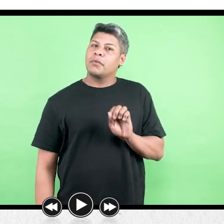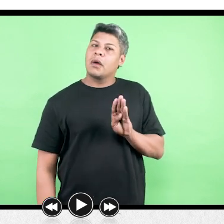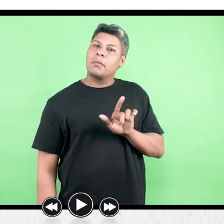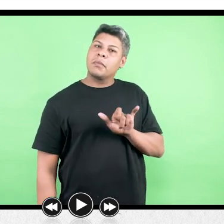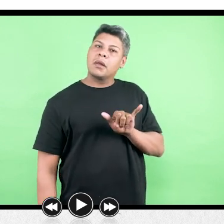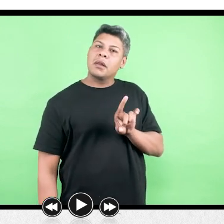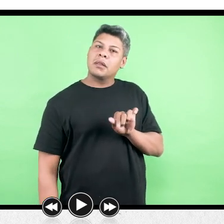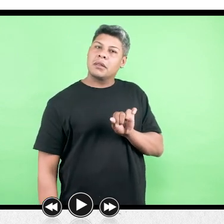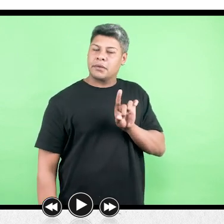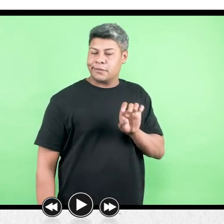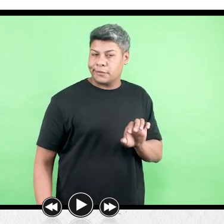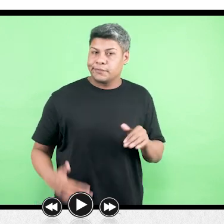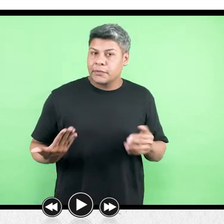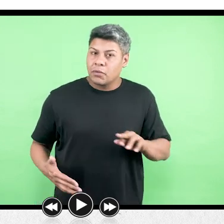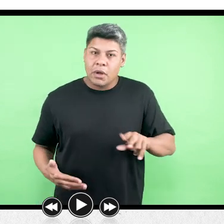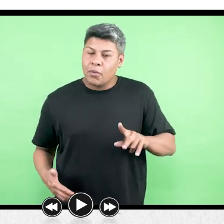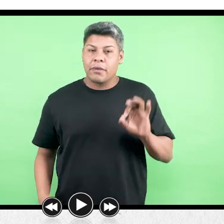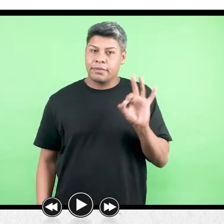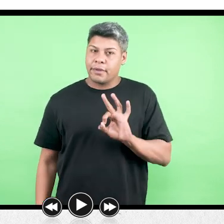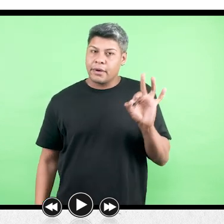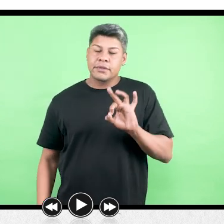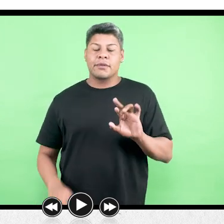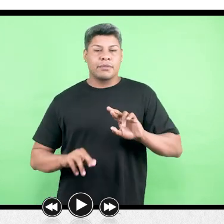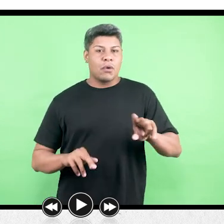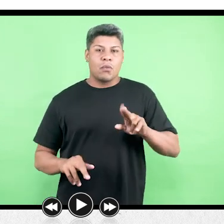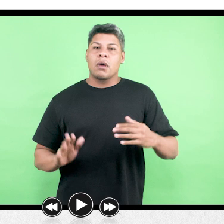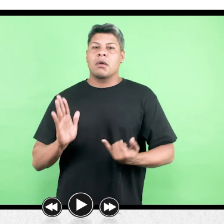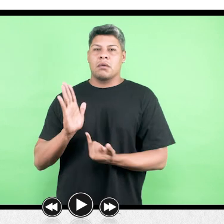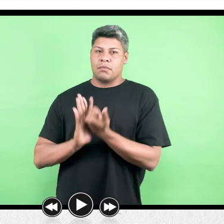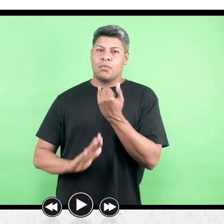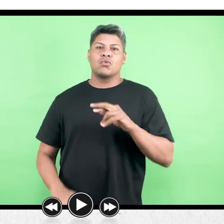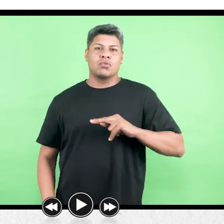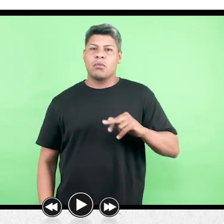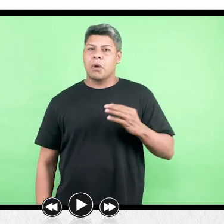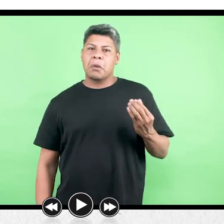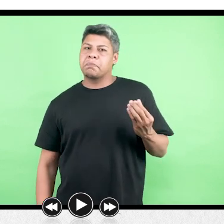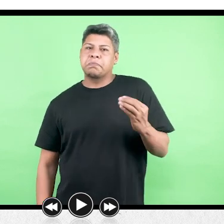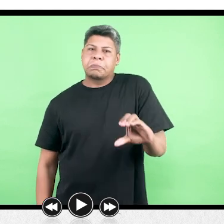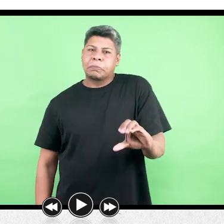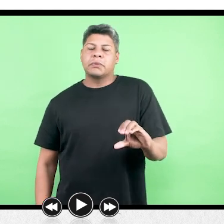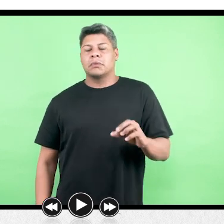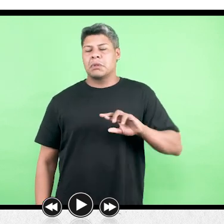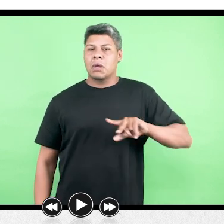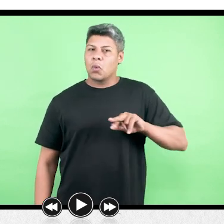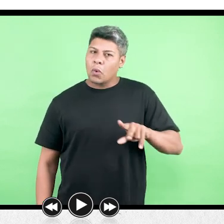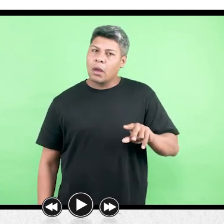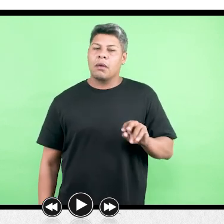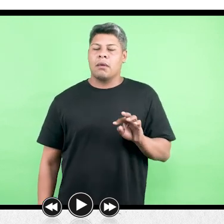nossos esgotos. Então, não é taxa, não é imposto, não é tarifa, não é tributo e não é contribuição. É um preço